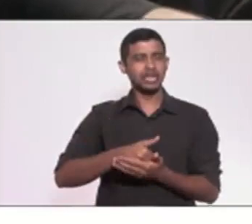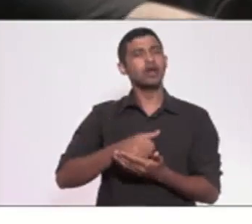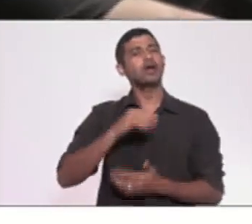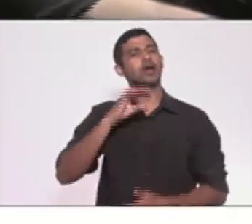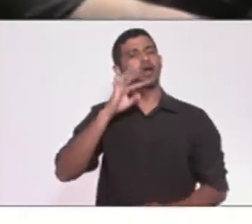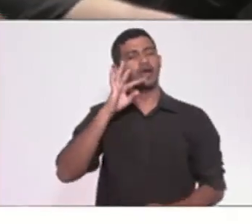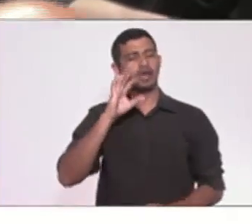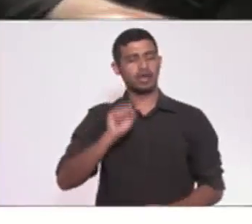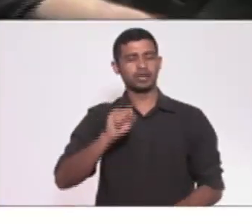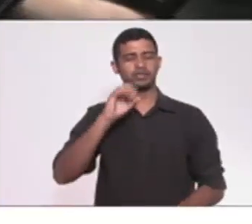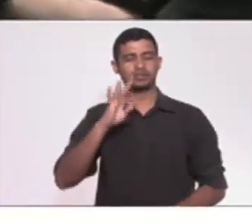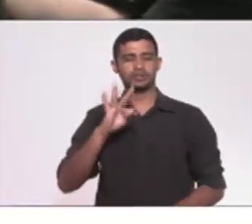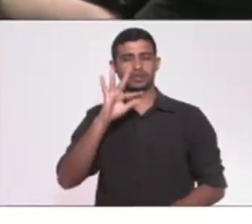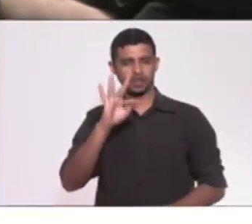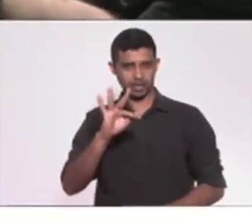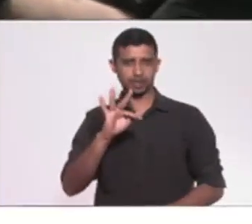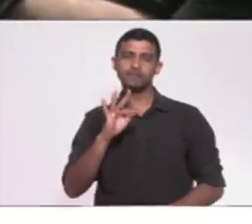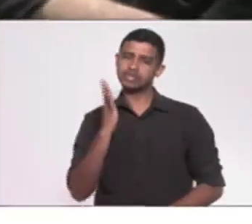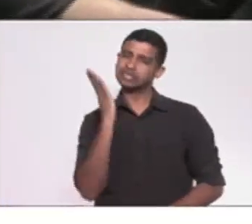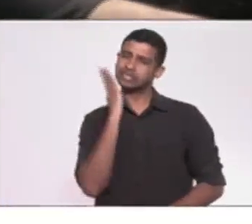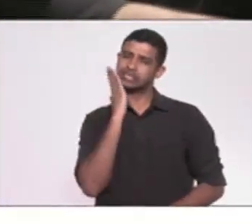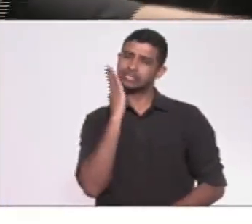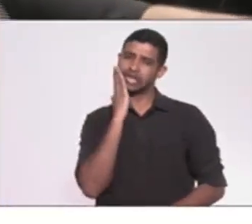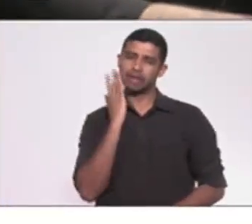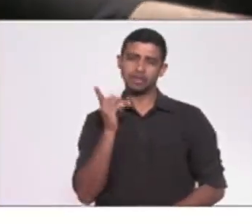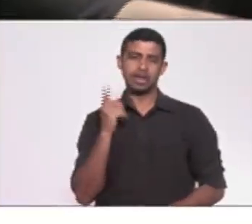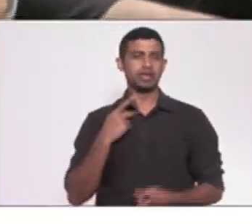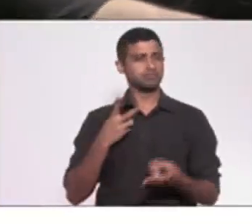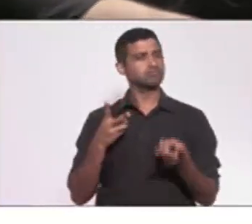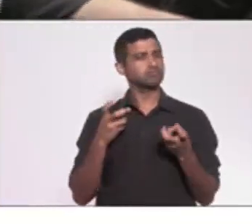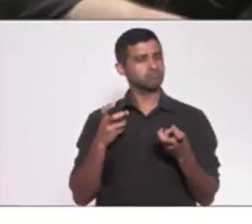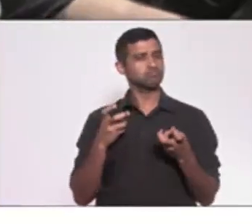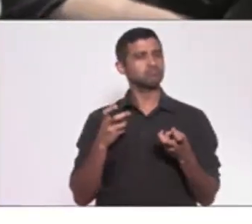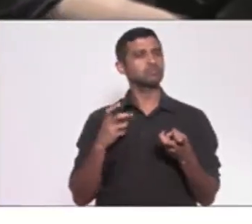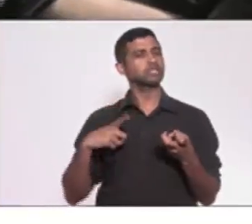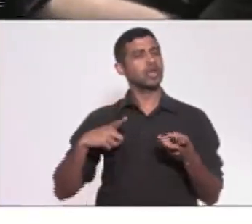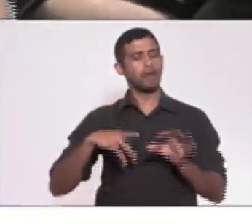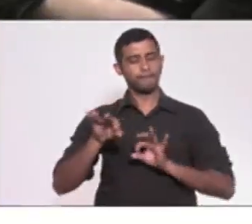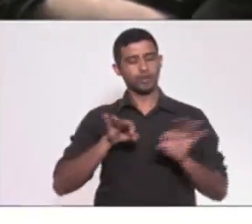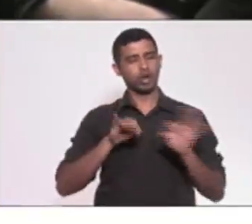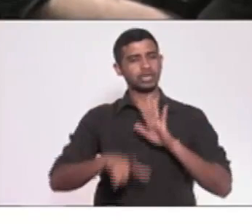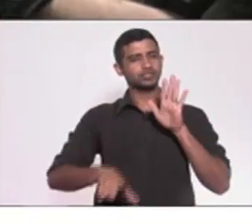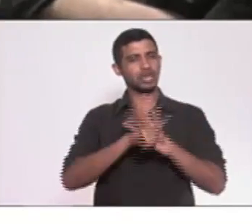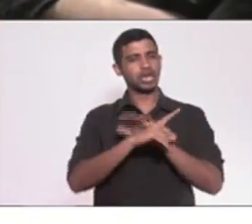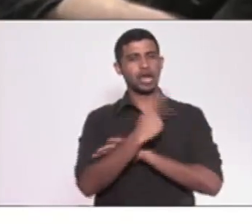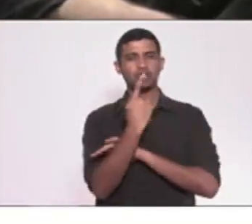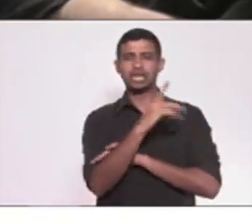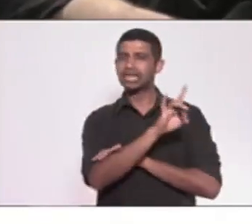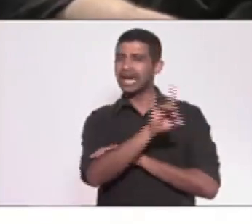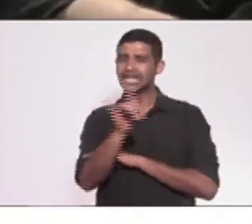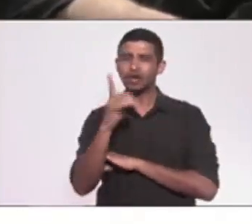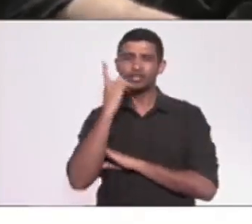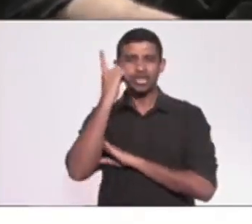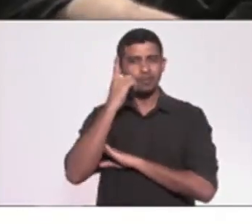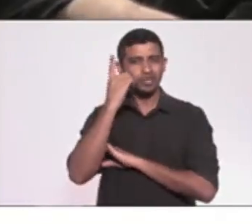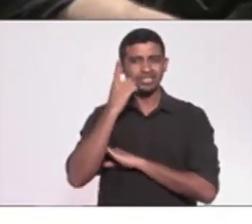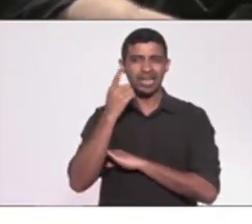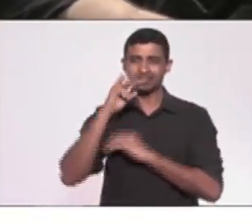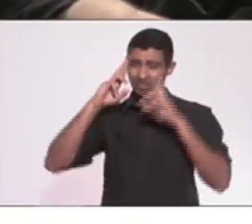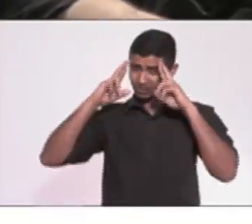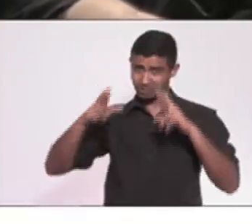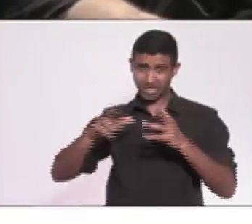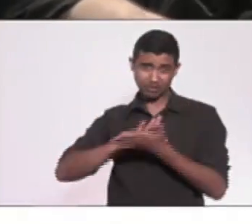que tacitamente é reconhecido que o devido processo legal, no caso desses deputados, foi